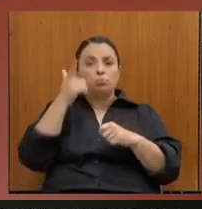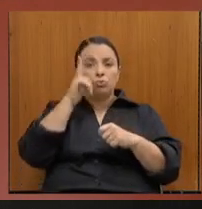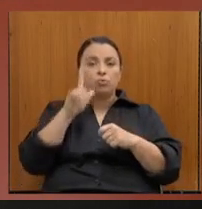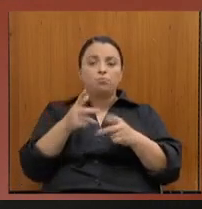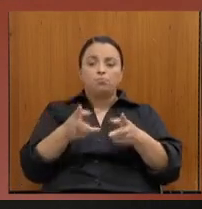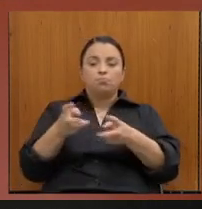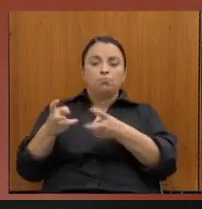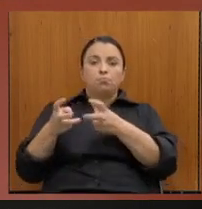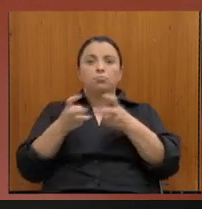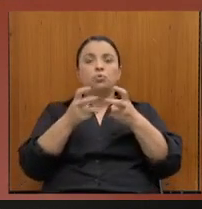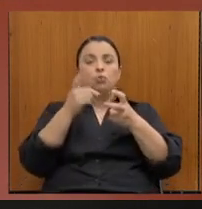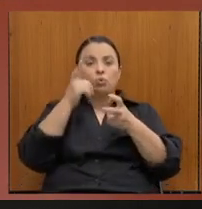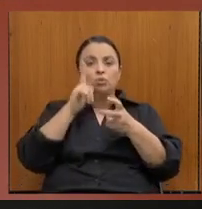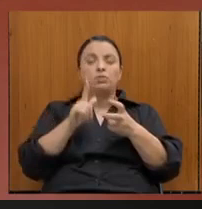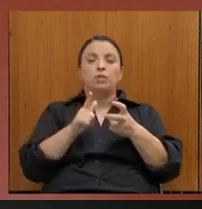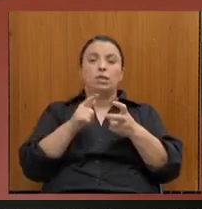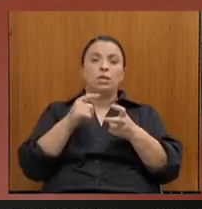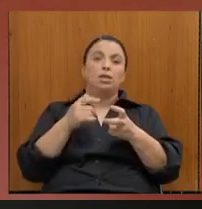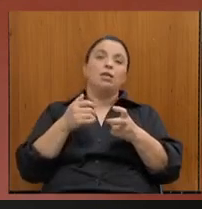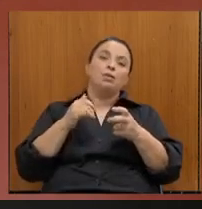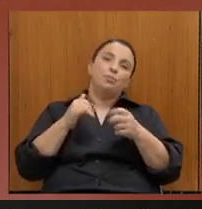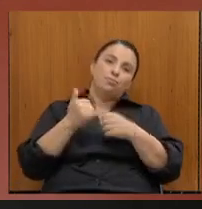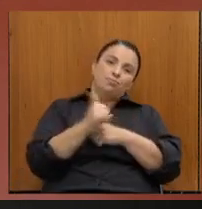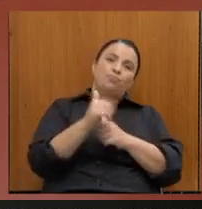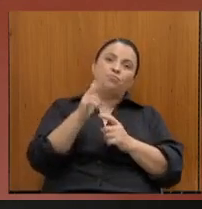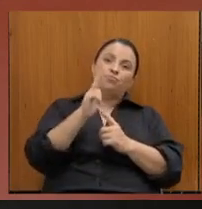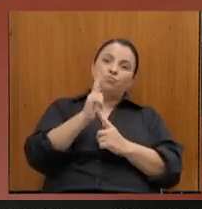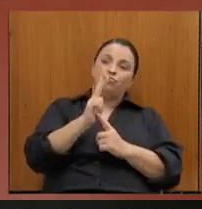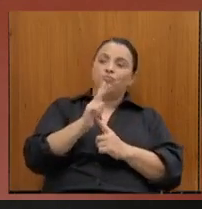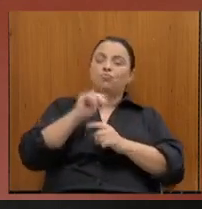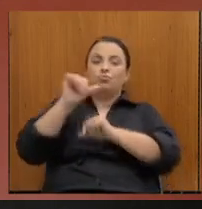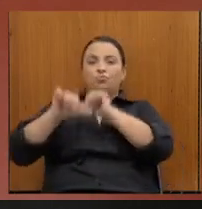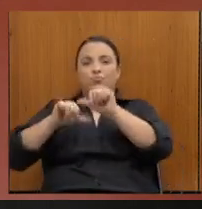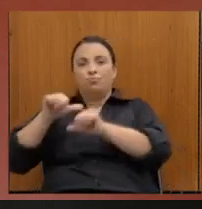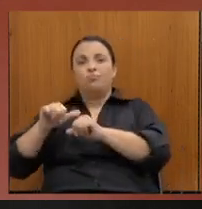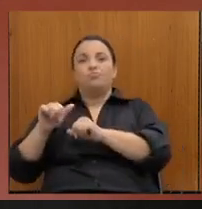a bom Obrigada e parabéns